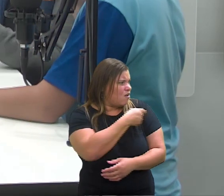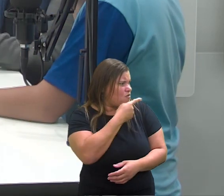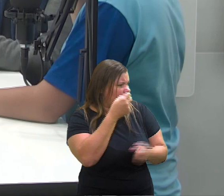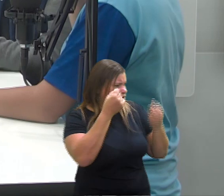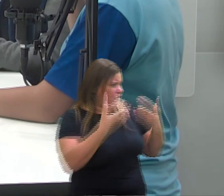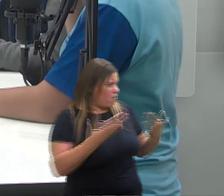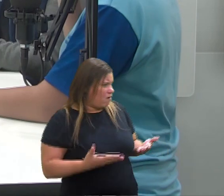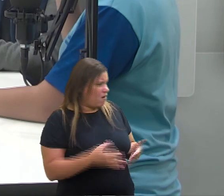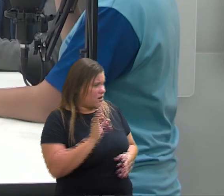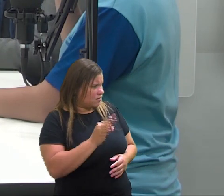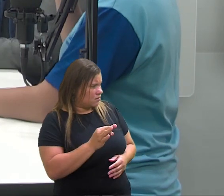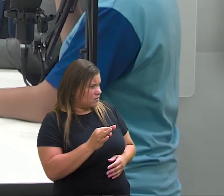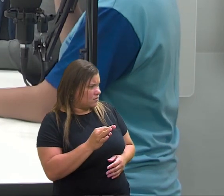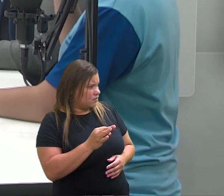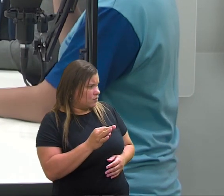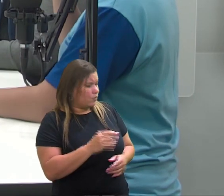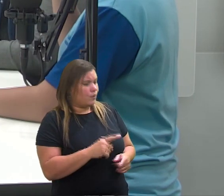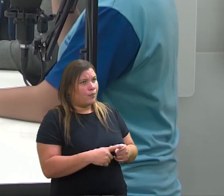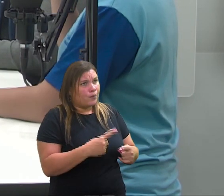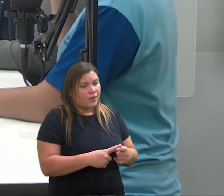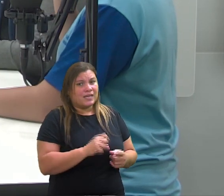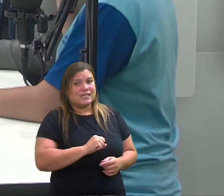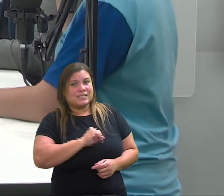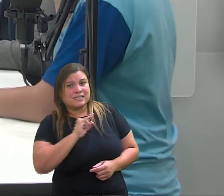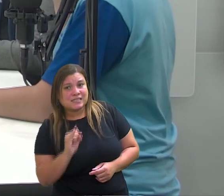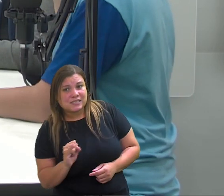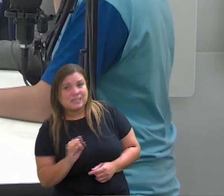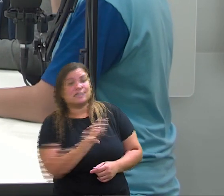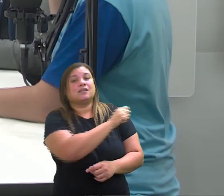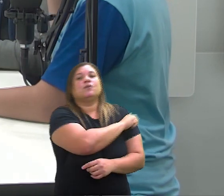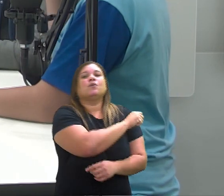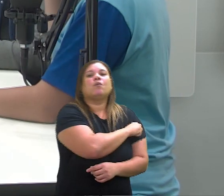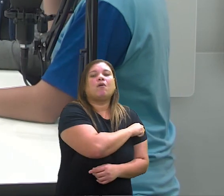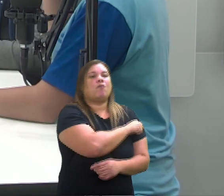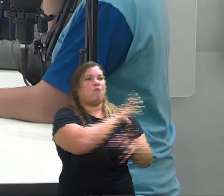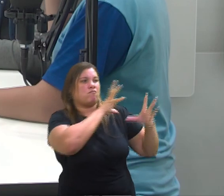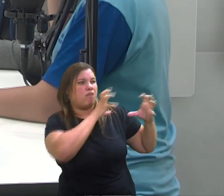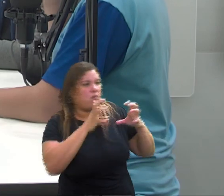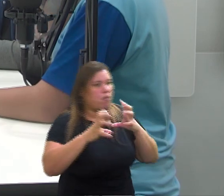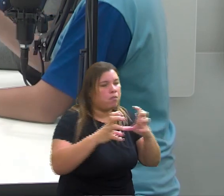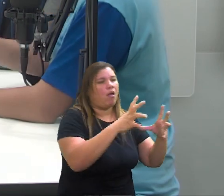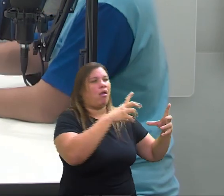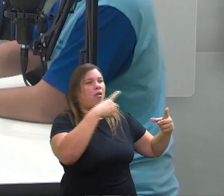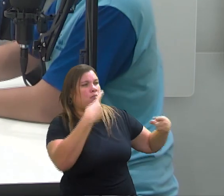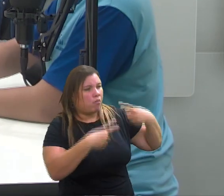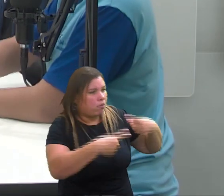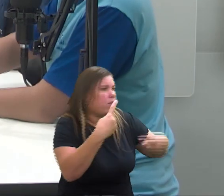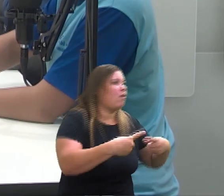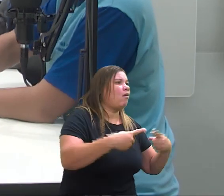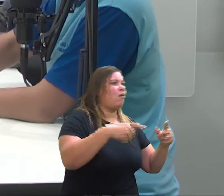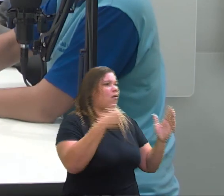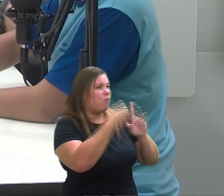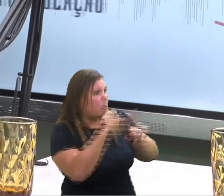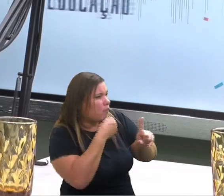desacatar, xingar, ofender o profissional o funcionalismo público. É. E tem lei para isso. Sim, não nós tem? temos